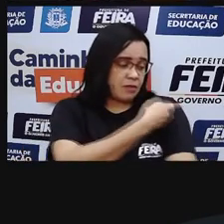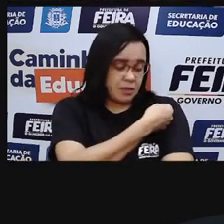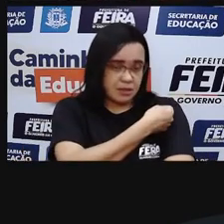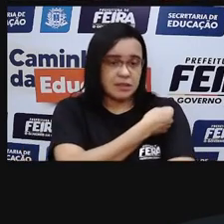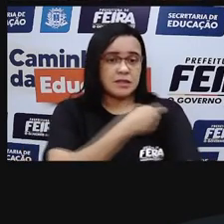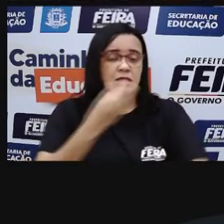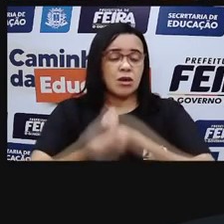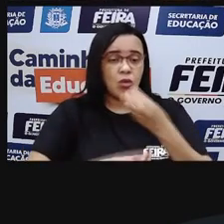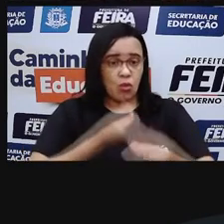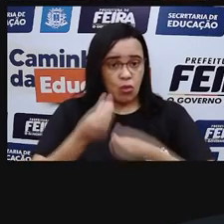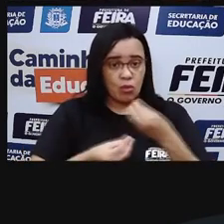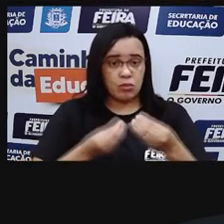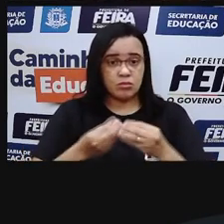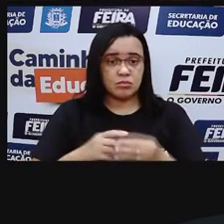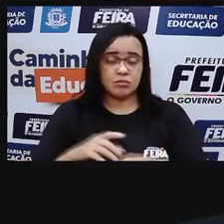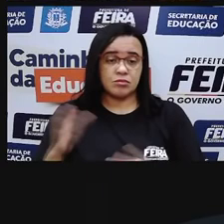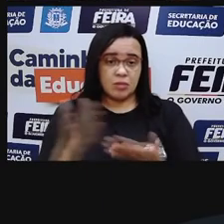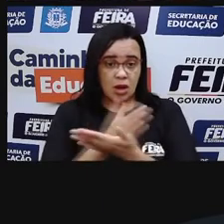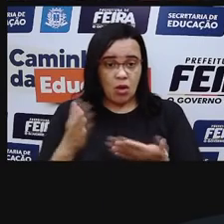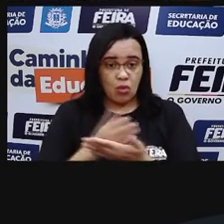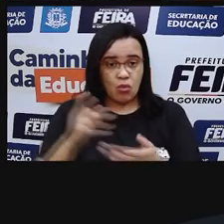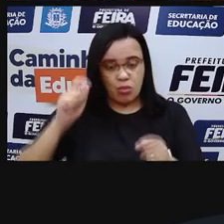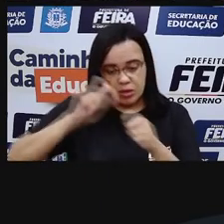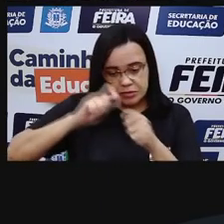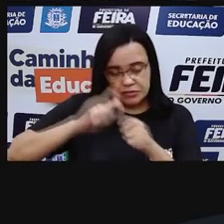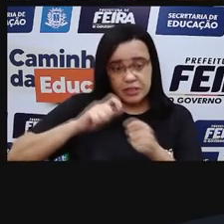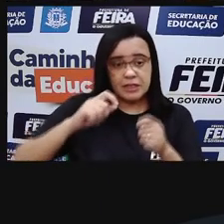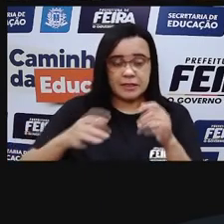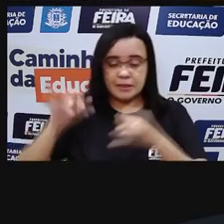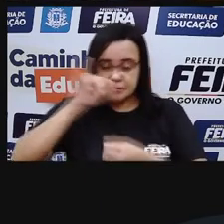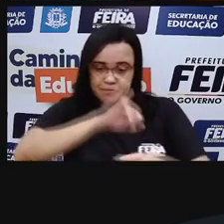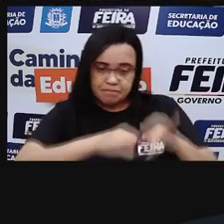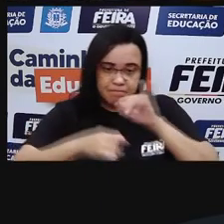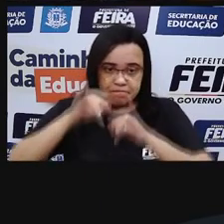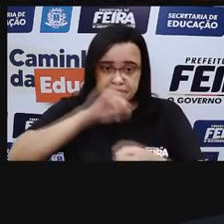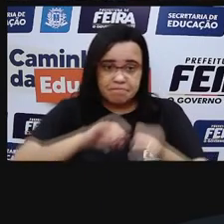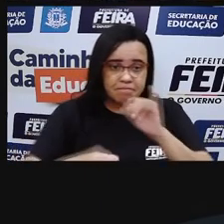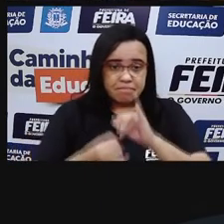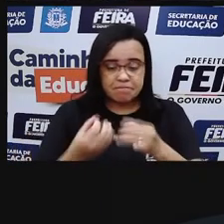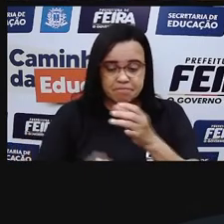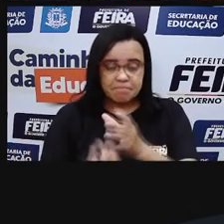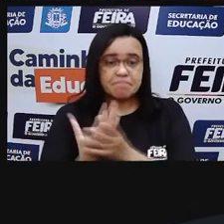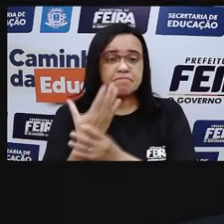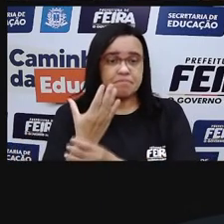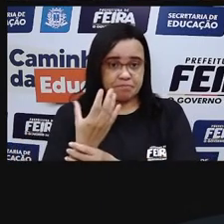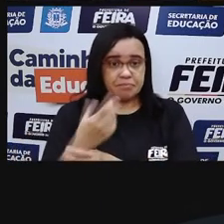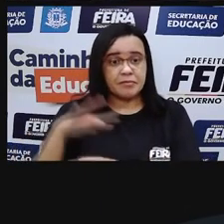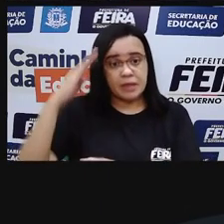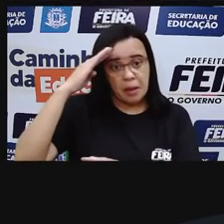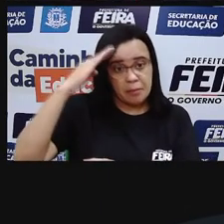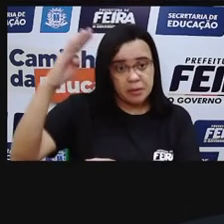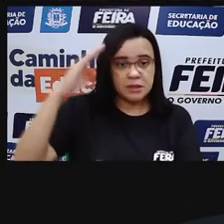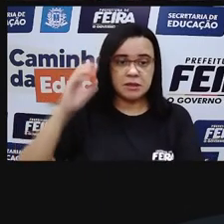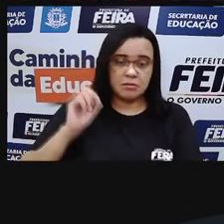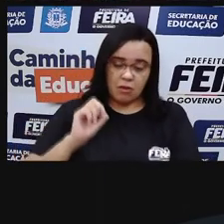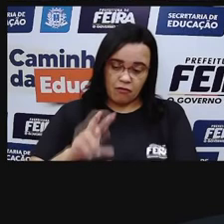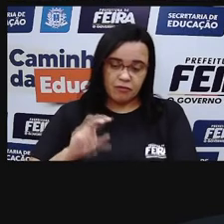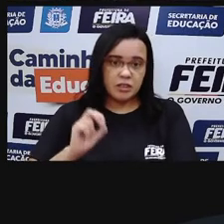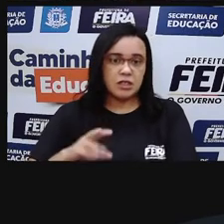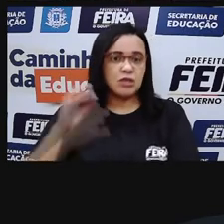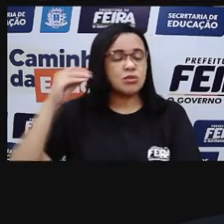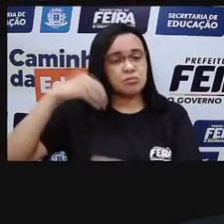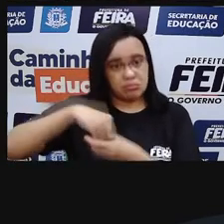com fragmentos, né, do gene específico dessa que causa o vírus, tá? Então, a gente tem